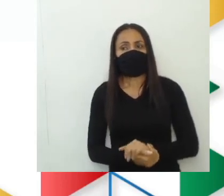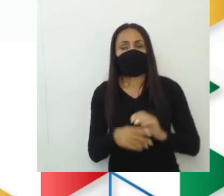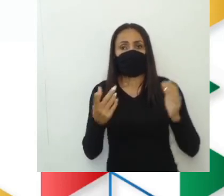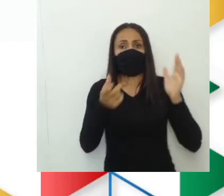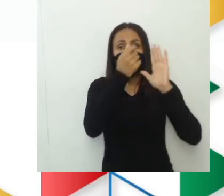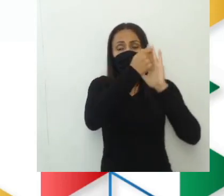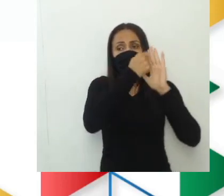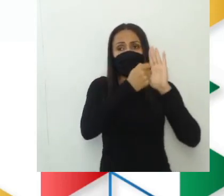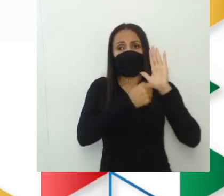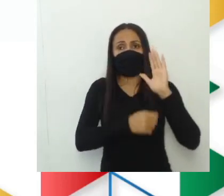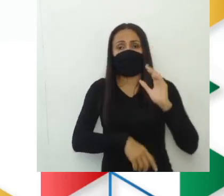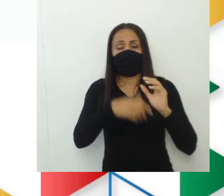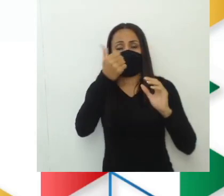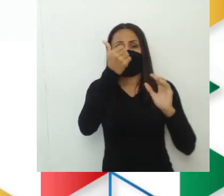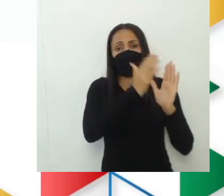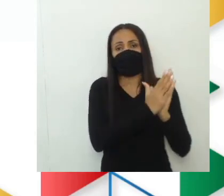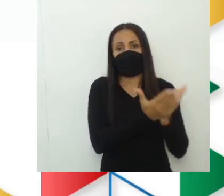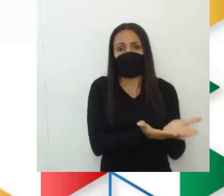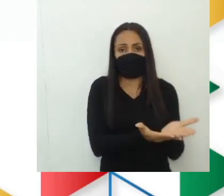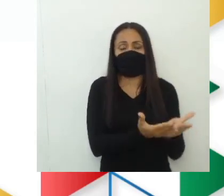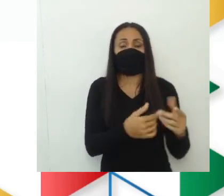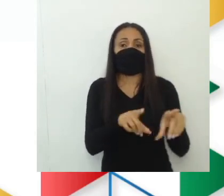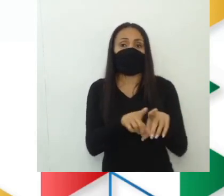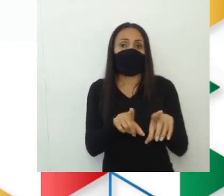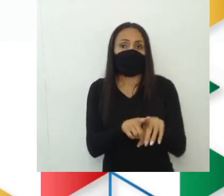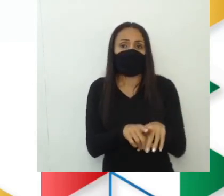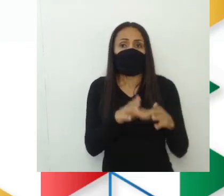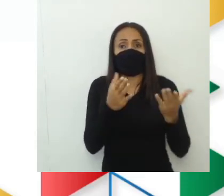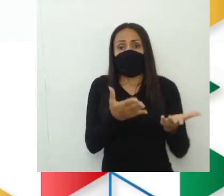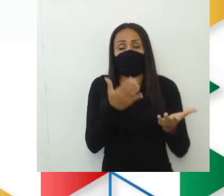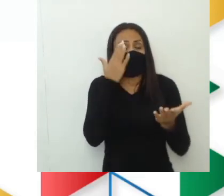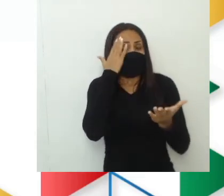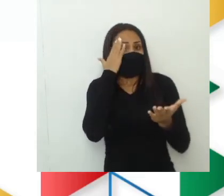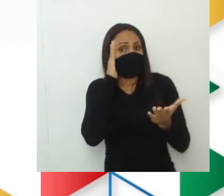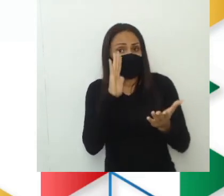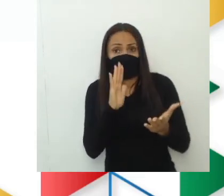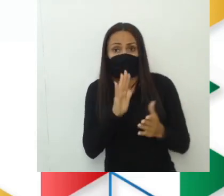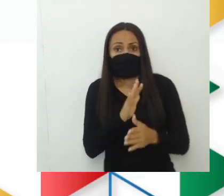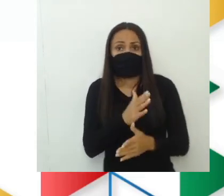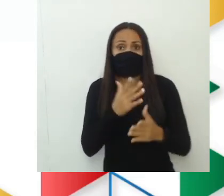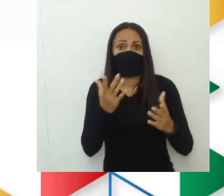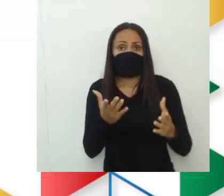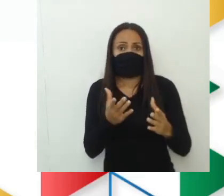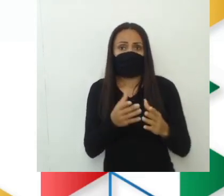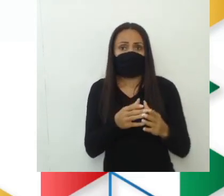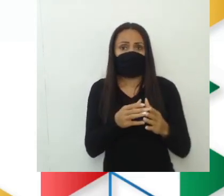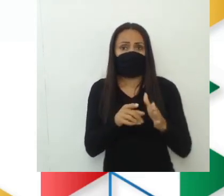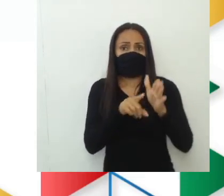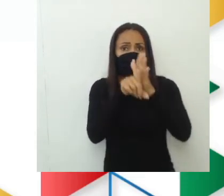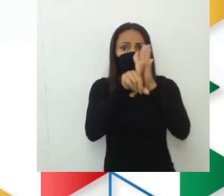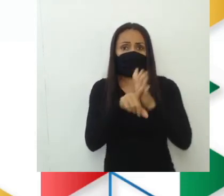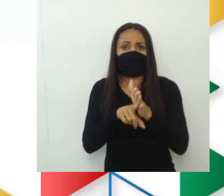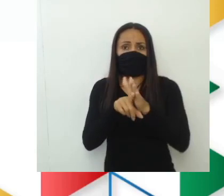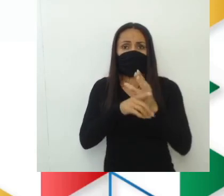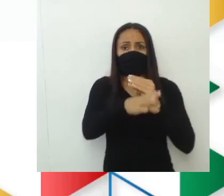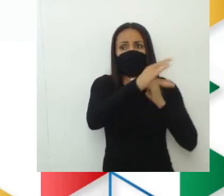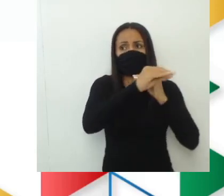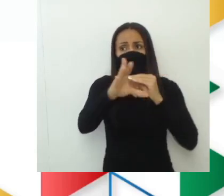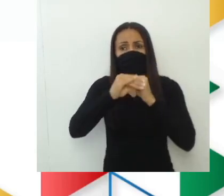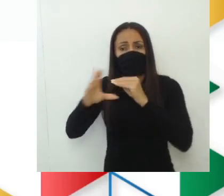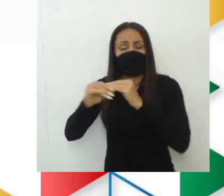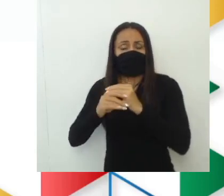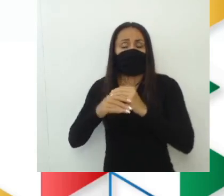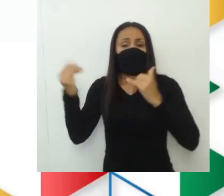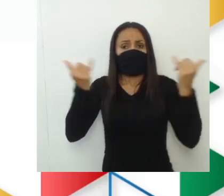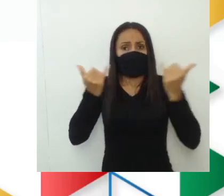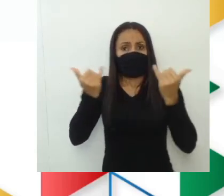primeiros livros sobre álgebra também. Não se sabe se ele recolheu informações que já tinha e fez o